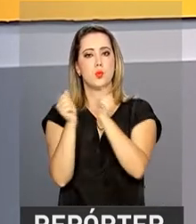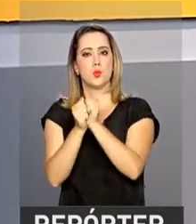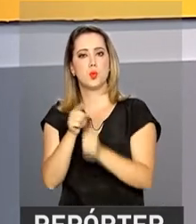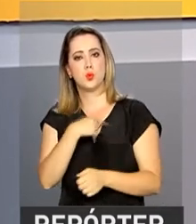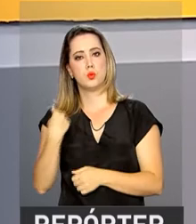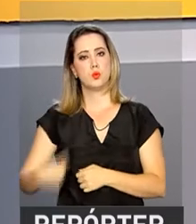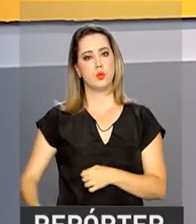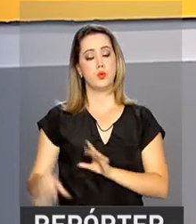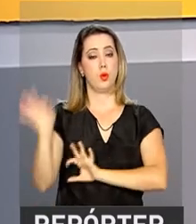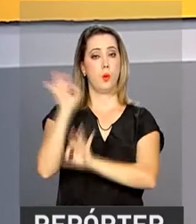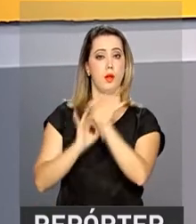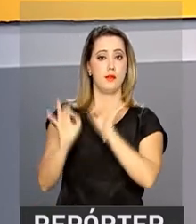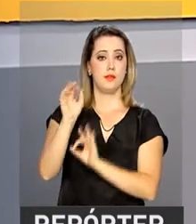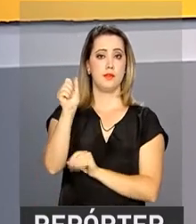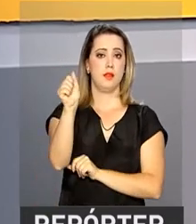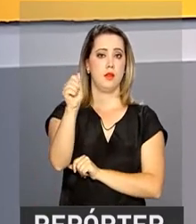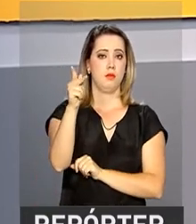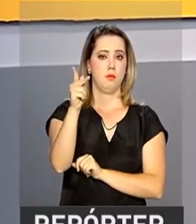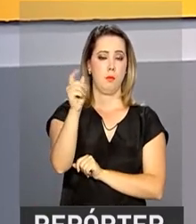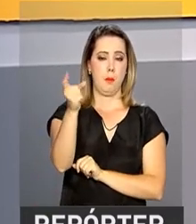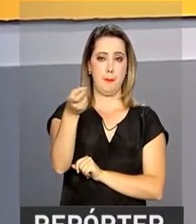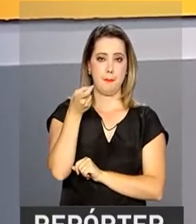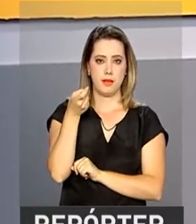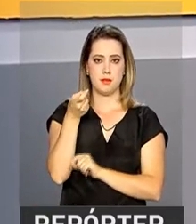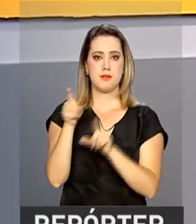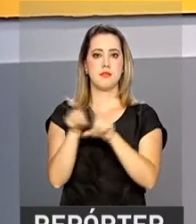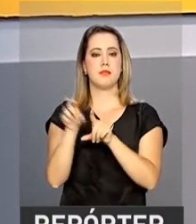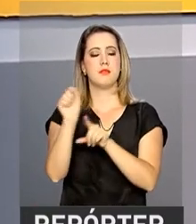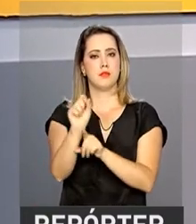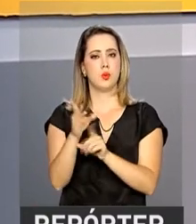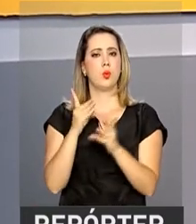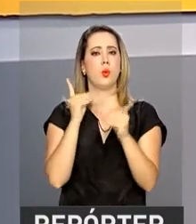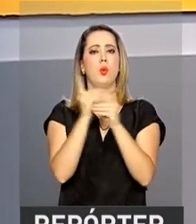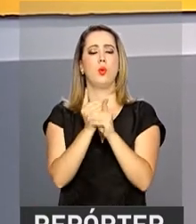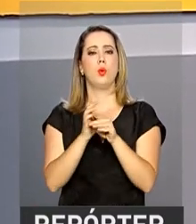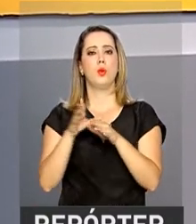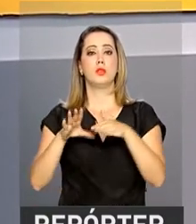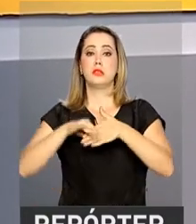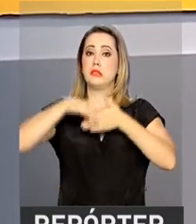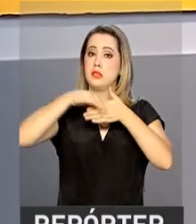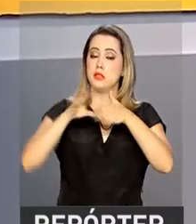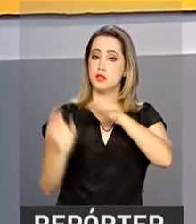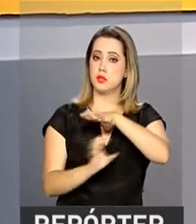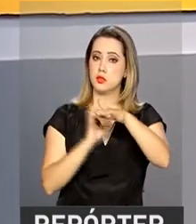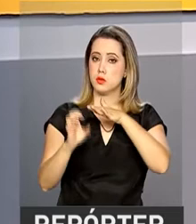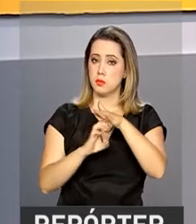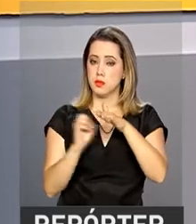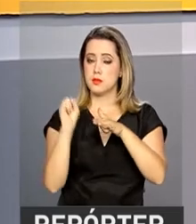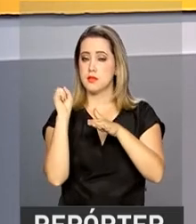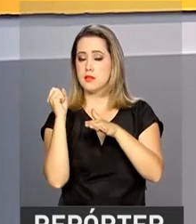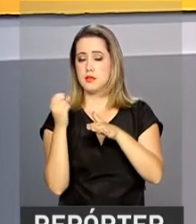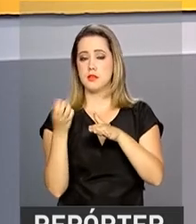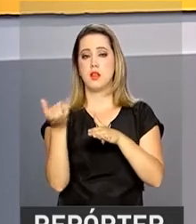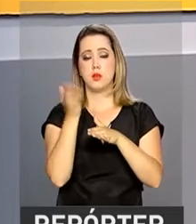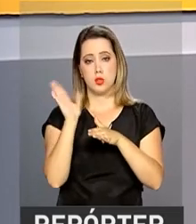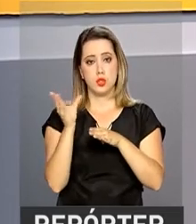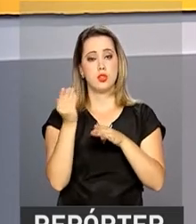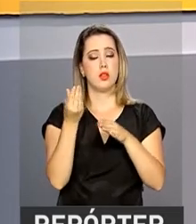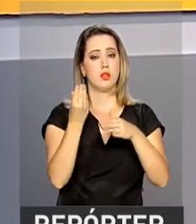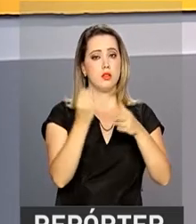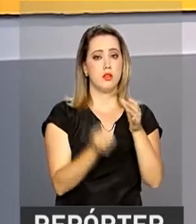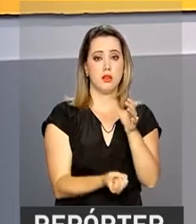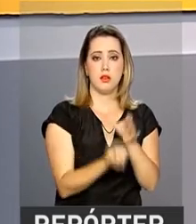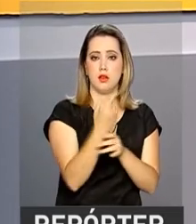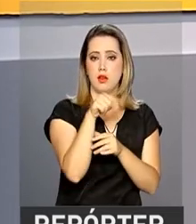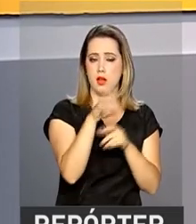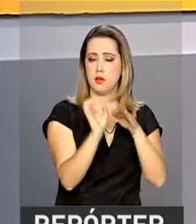pela Apex Brasil. No encontro estarão presentes líderes empresariais chineses que já investem ou têm interesse em investir no Brasil.